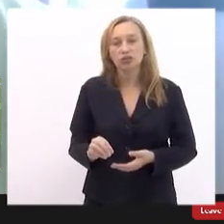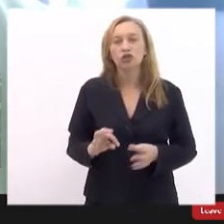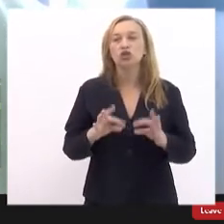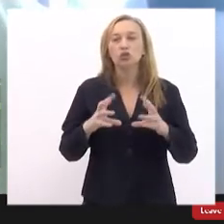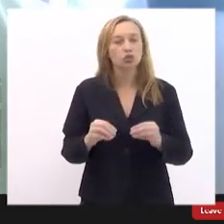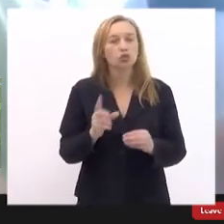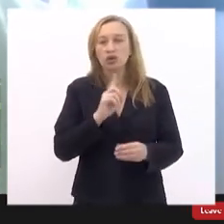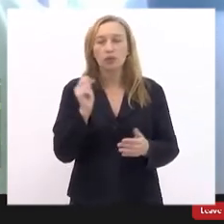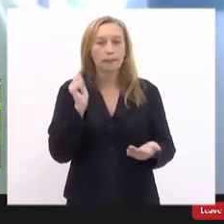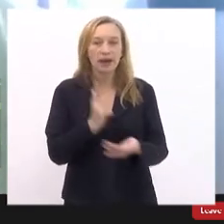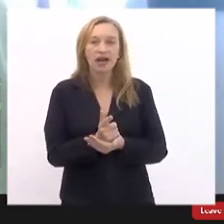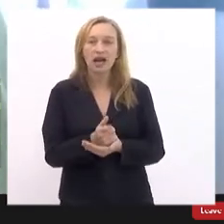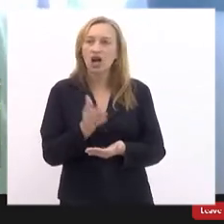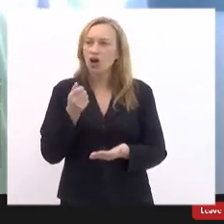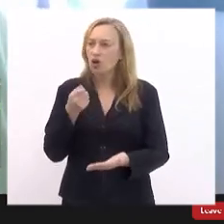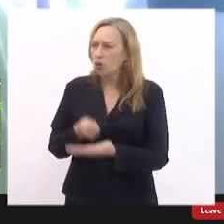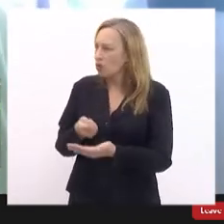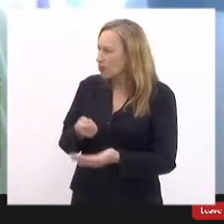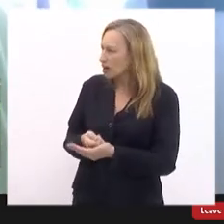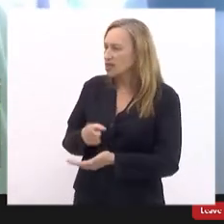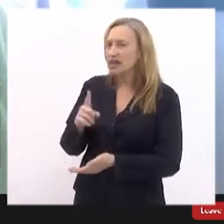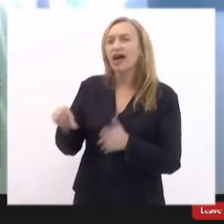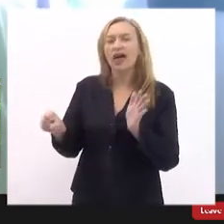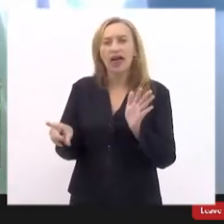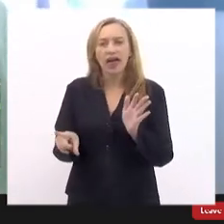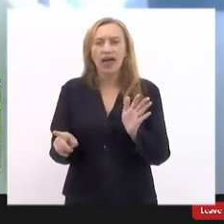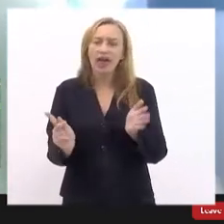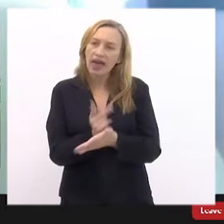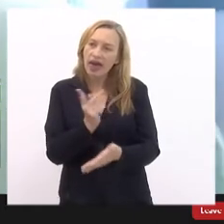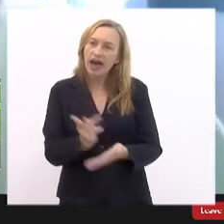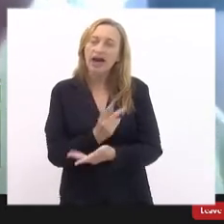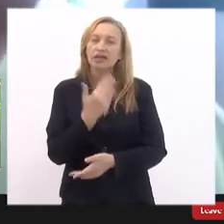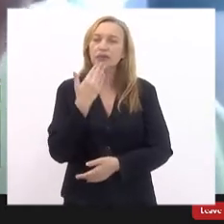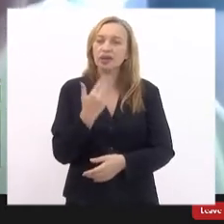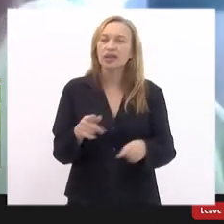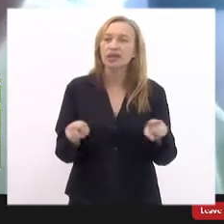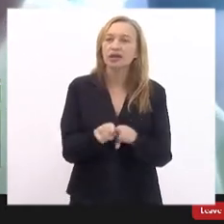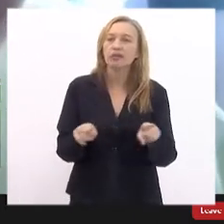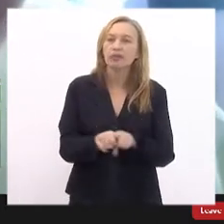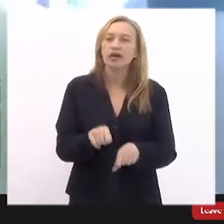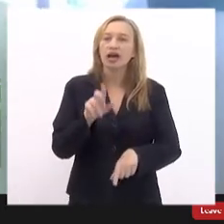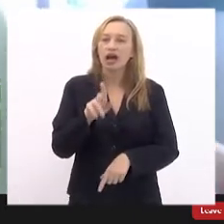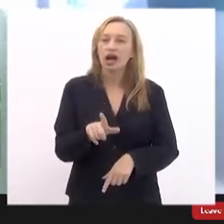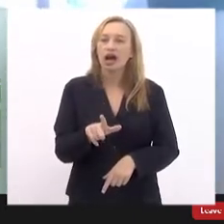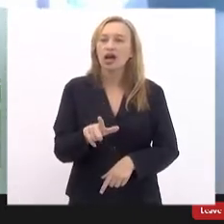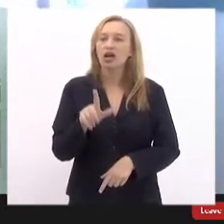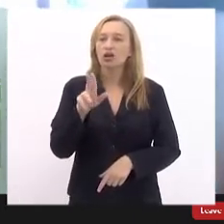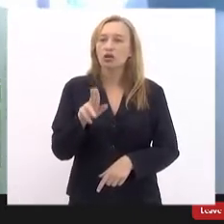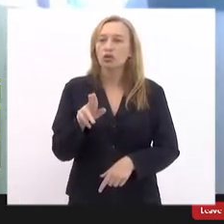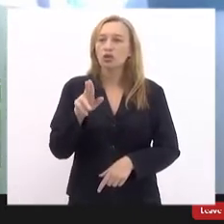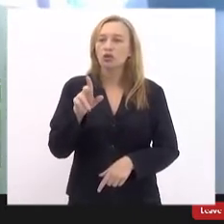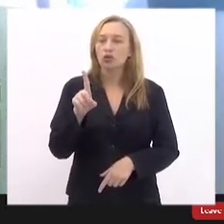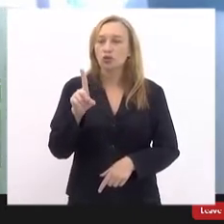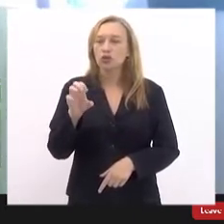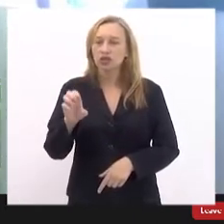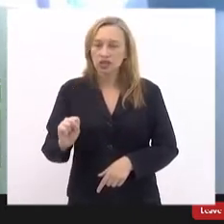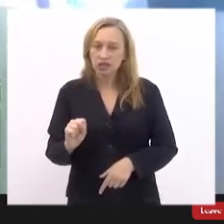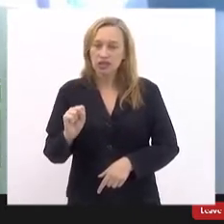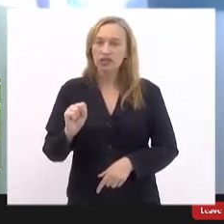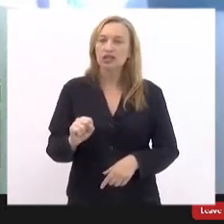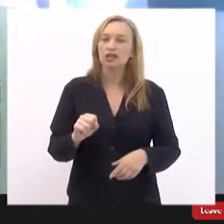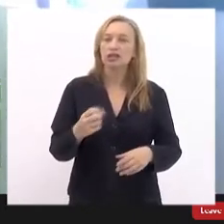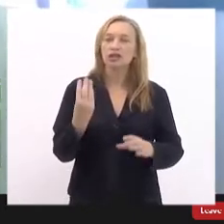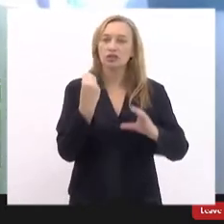cobrança é ilegal. Esse é um ponto. Também pedi para a Lourdes colocar no nosso chat a lei que não estava